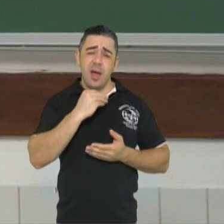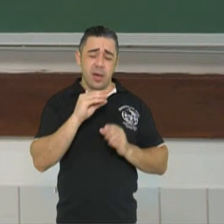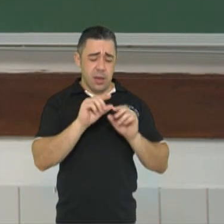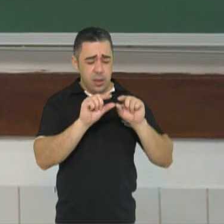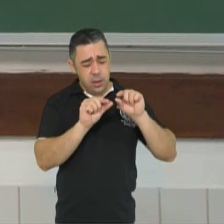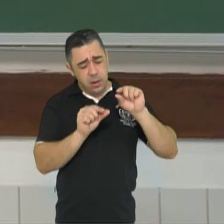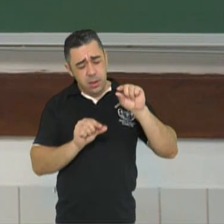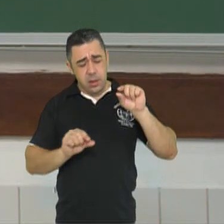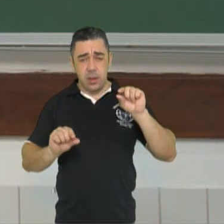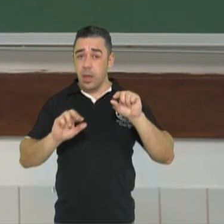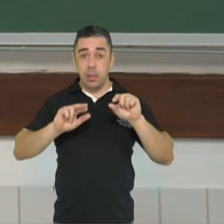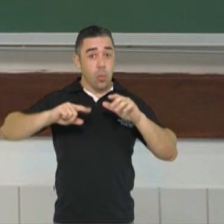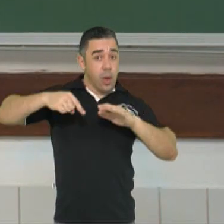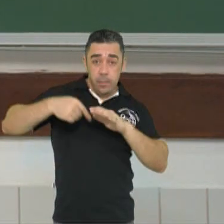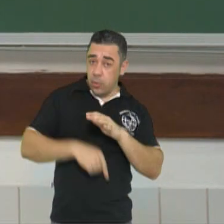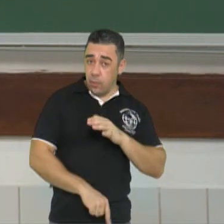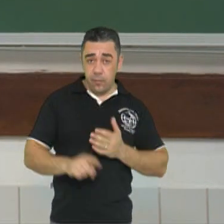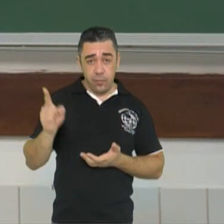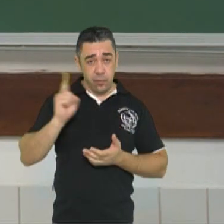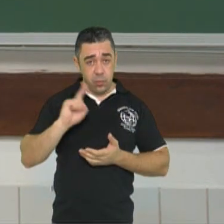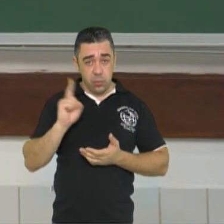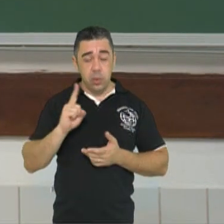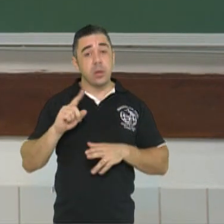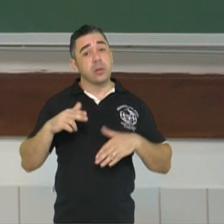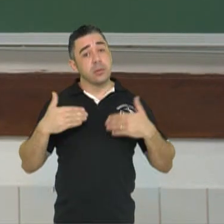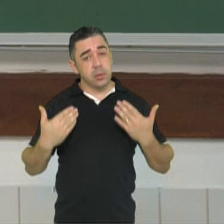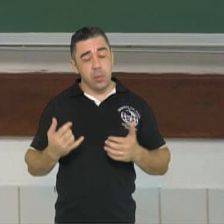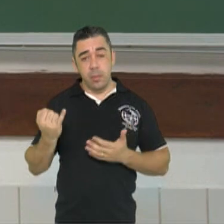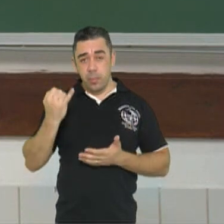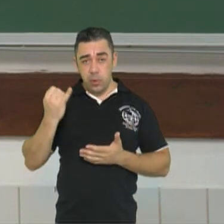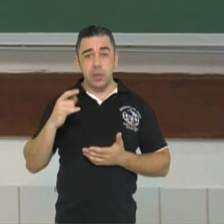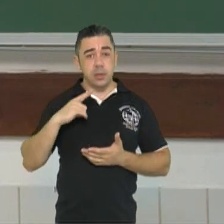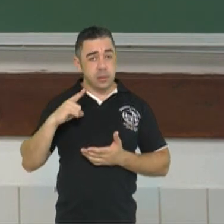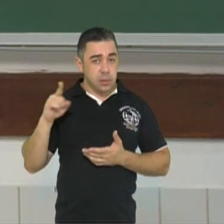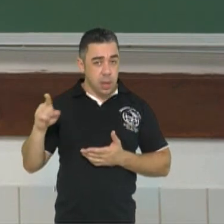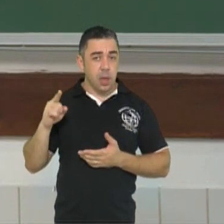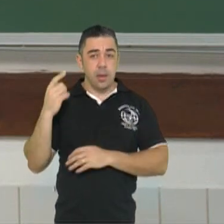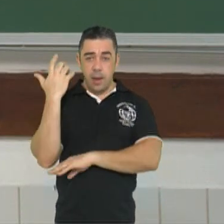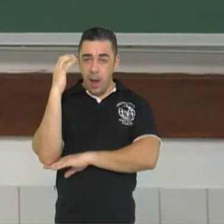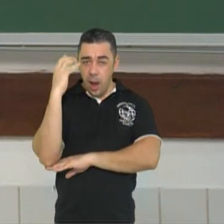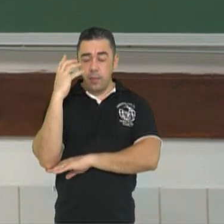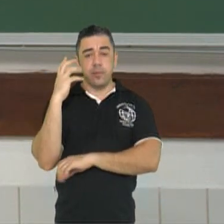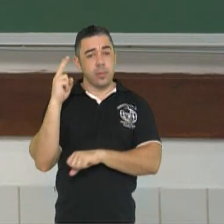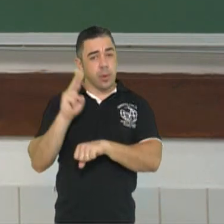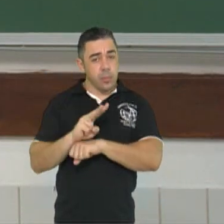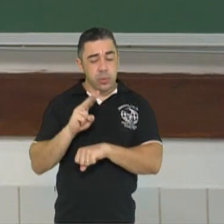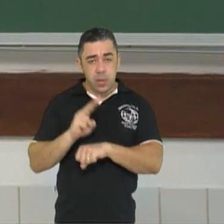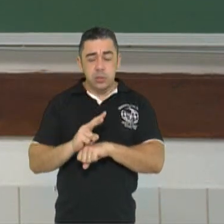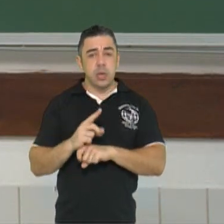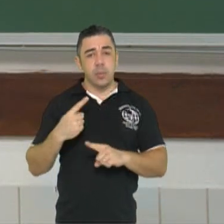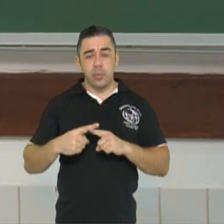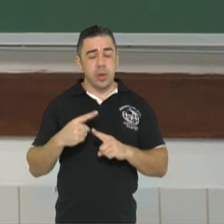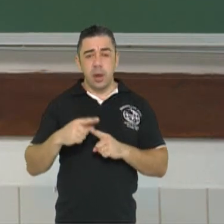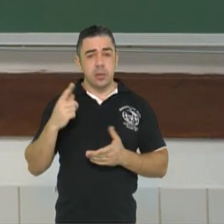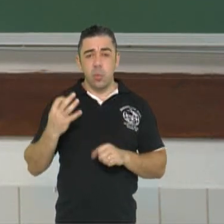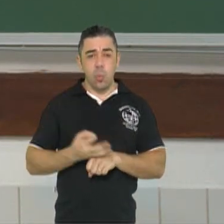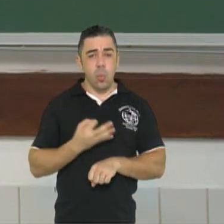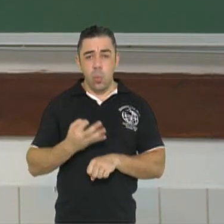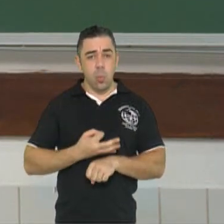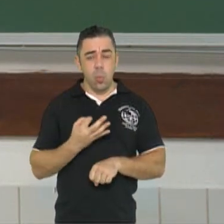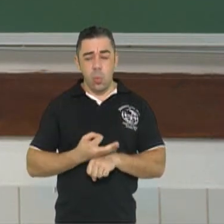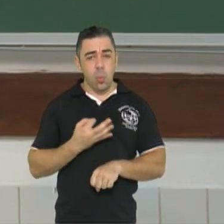Eles não são solos profundos. Então, é muito importante que aquelas plantas estejam ali, porque se não tiver, ele não tem sustentação